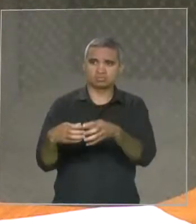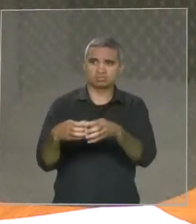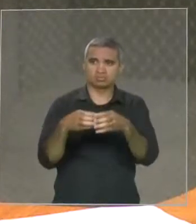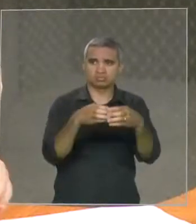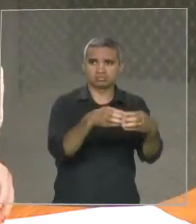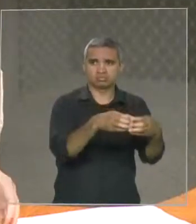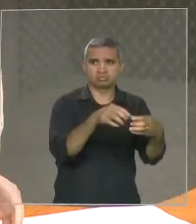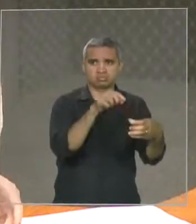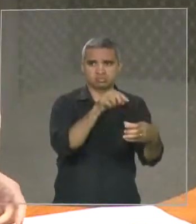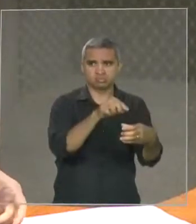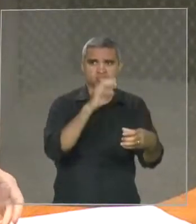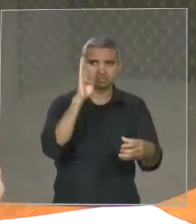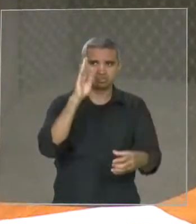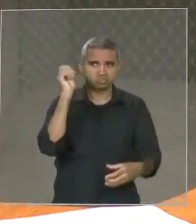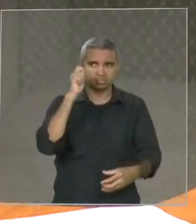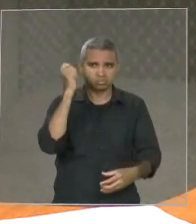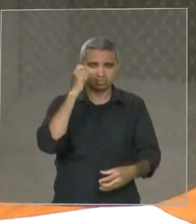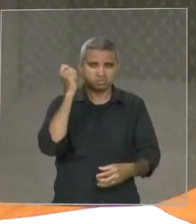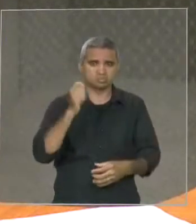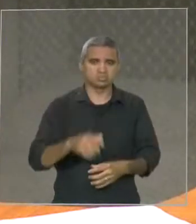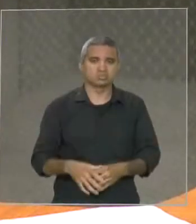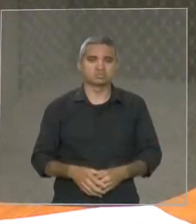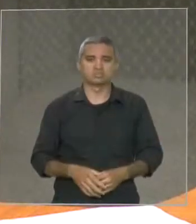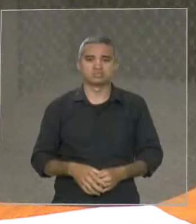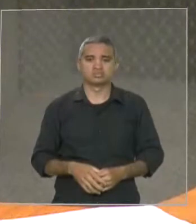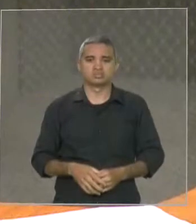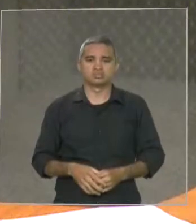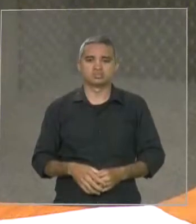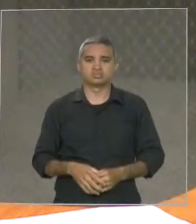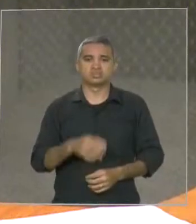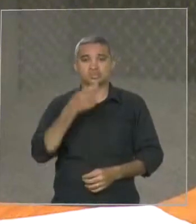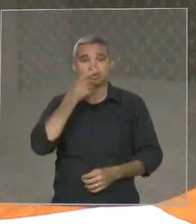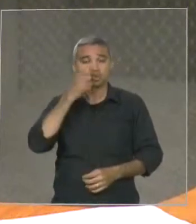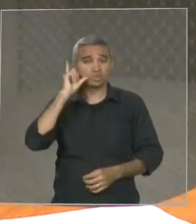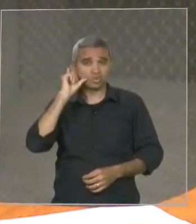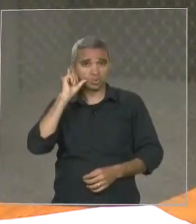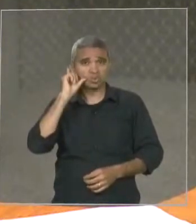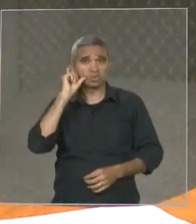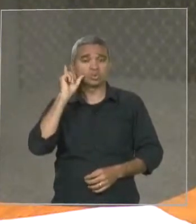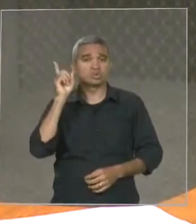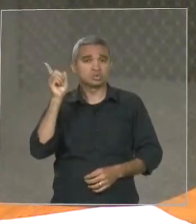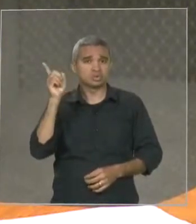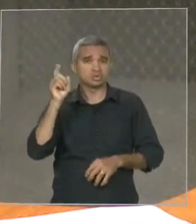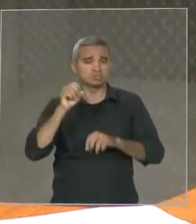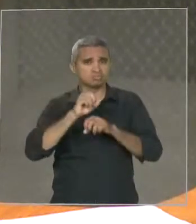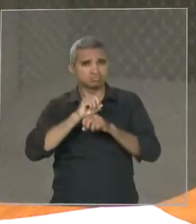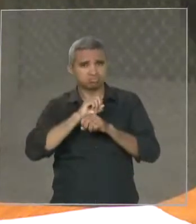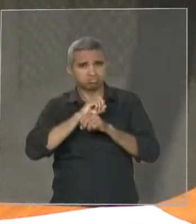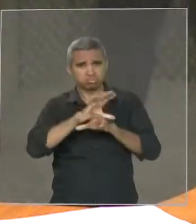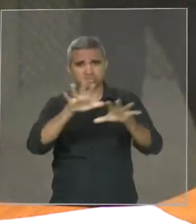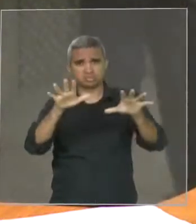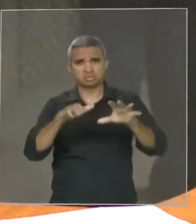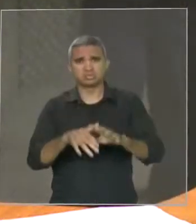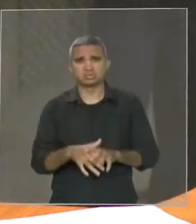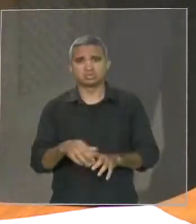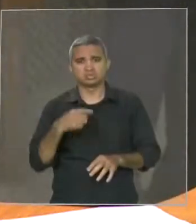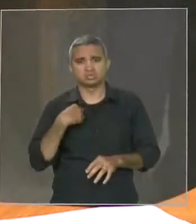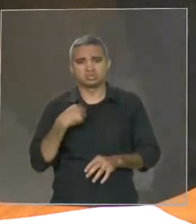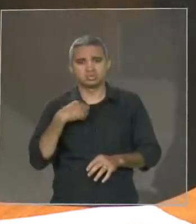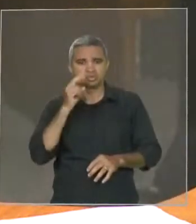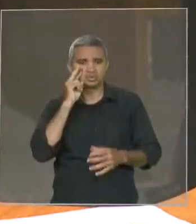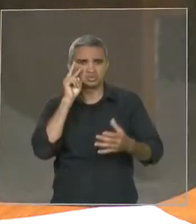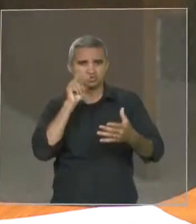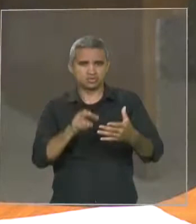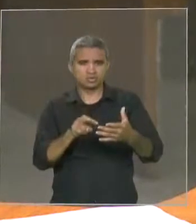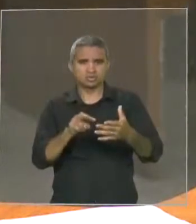é um verdadeiro absurdo. A notícia ontem veio de um blog de Barra do Corda, eu vi no blog do Diego Emi, de repente o